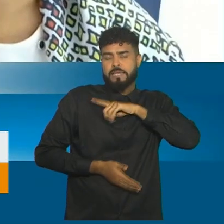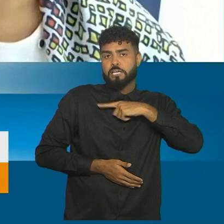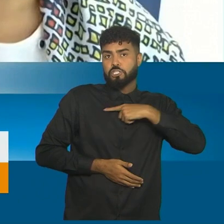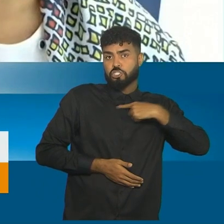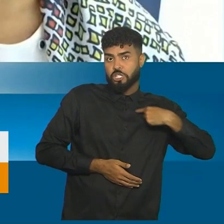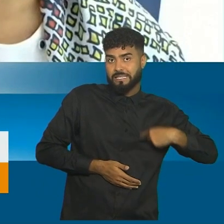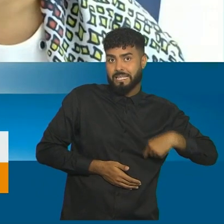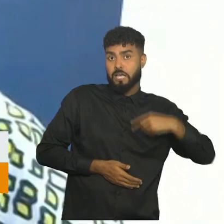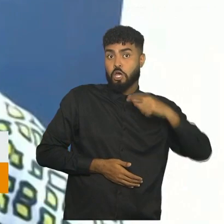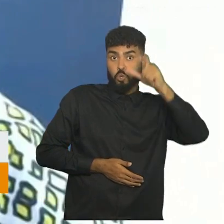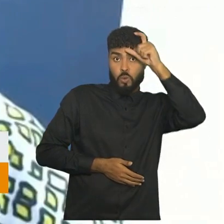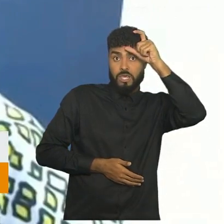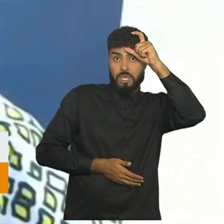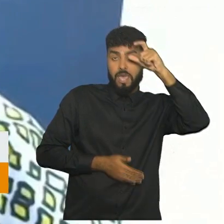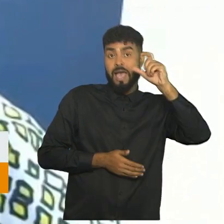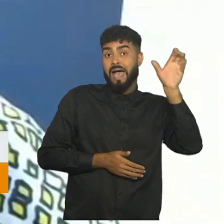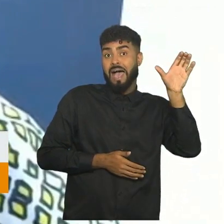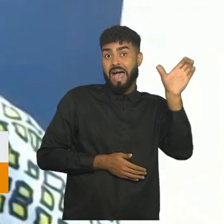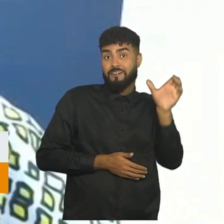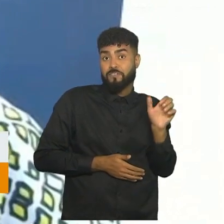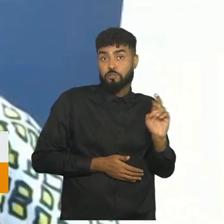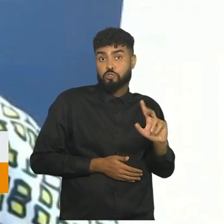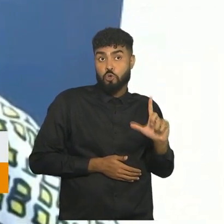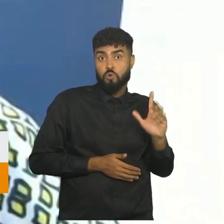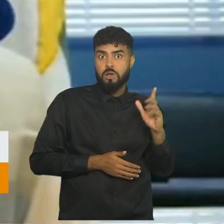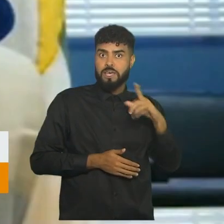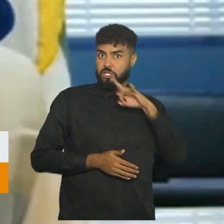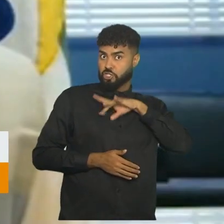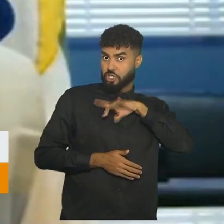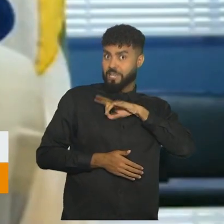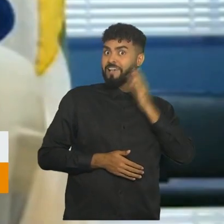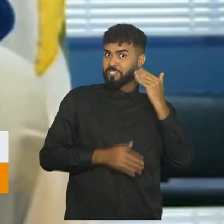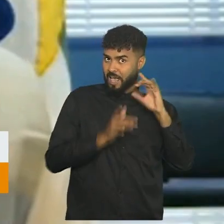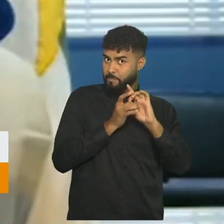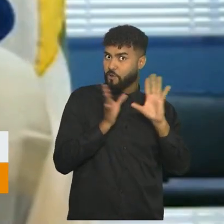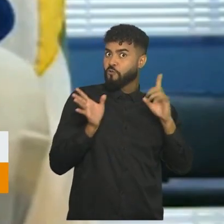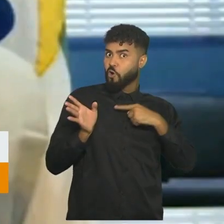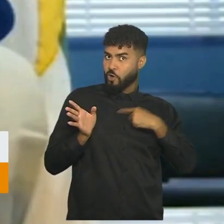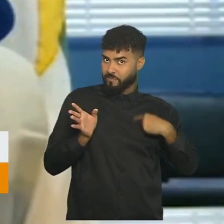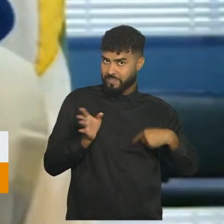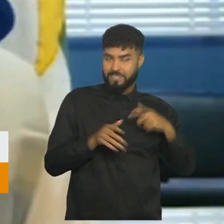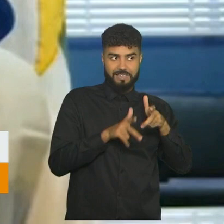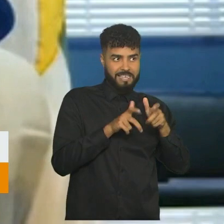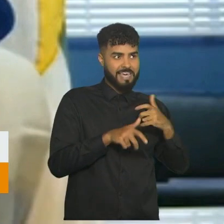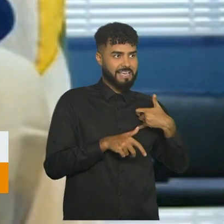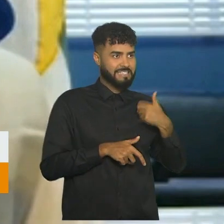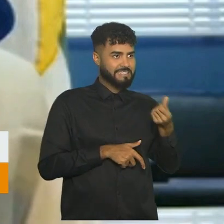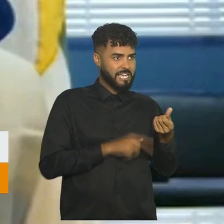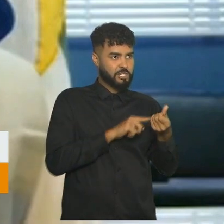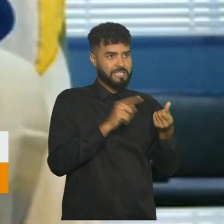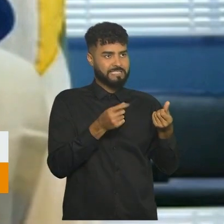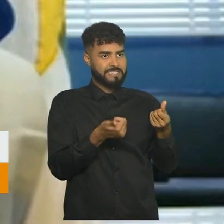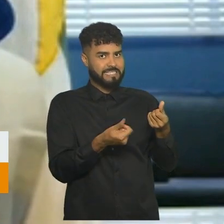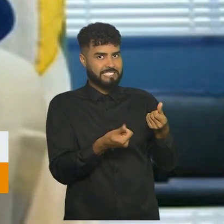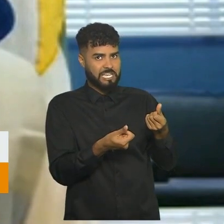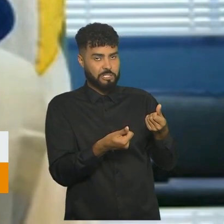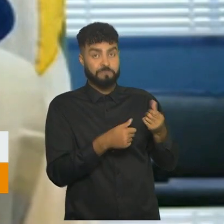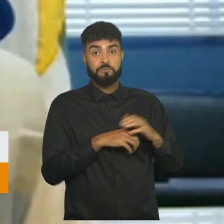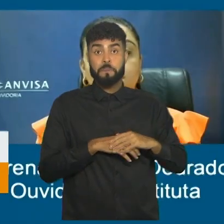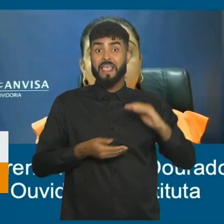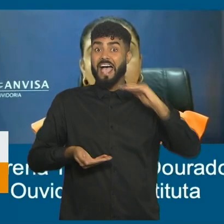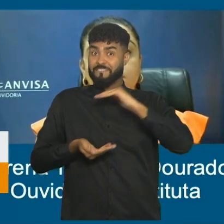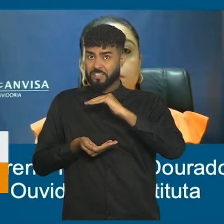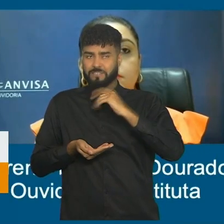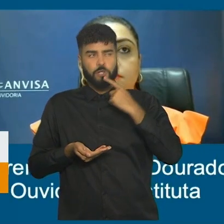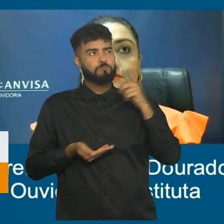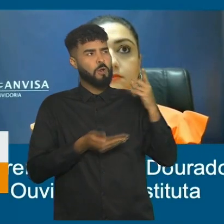Sul. No Chile, por exemplo, a vacina foi inicialmente aprovada para crianças de 6 a 16 anos. E segundo a Anvisa, embora os estudos